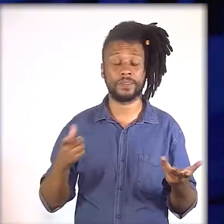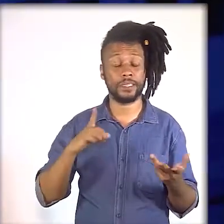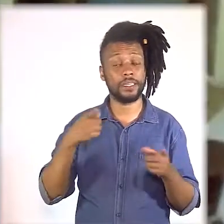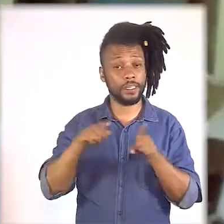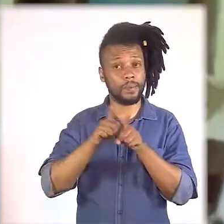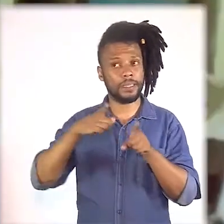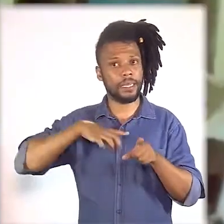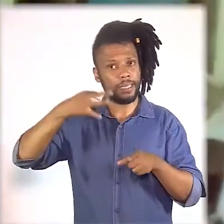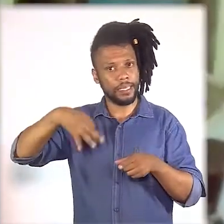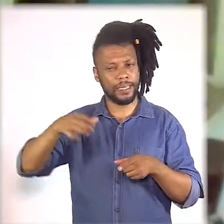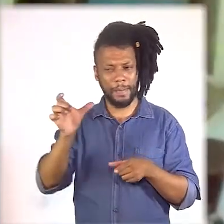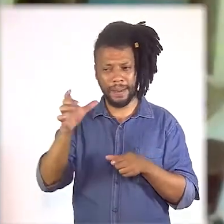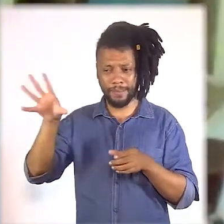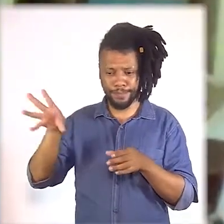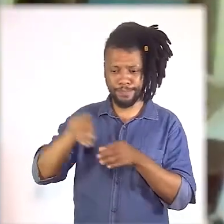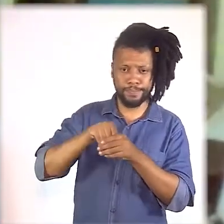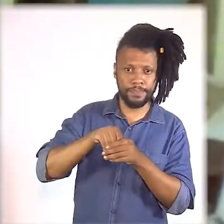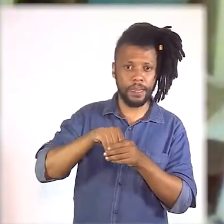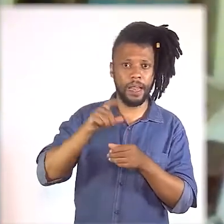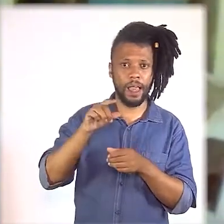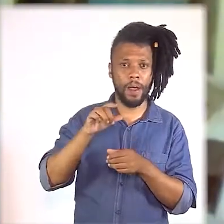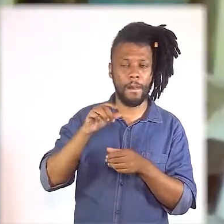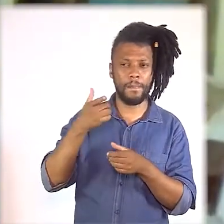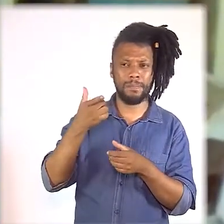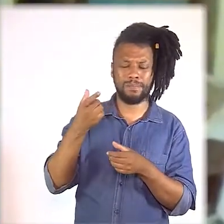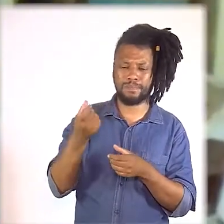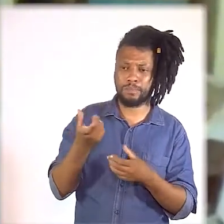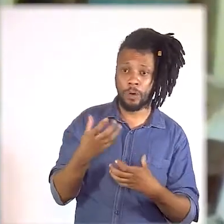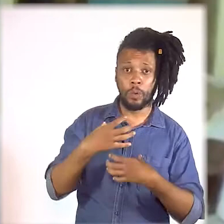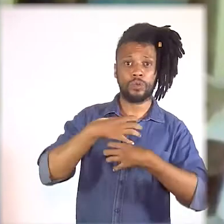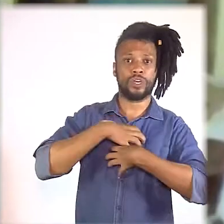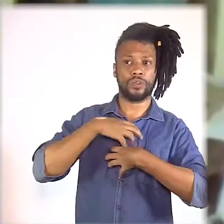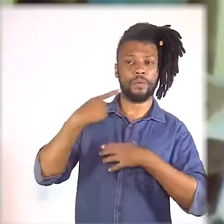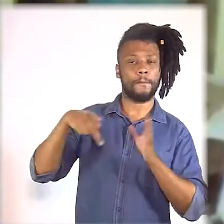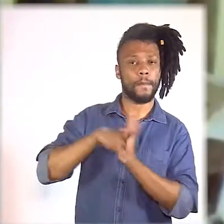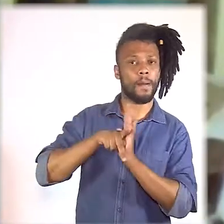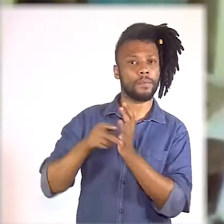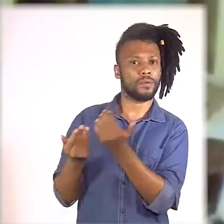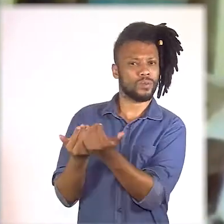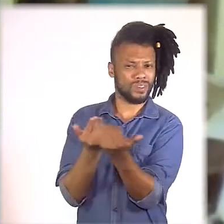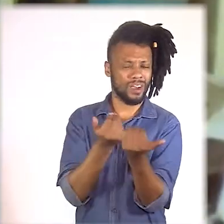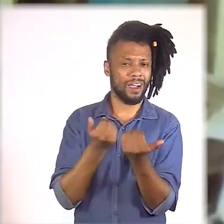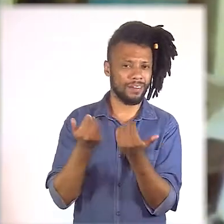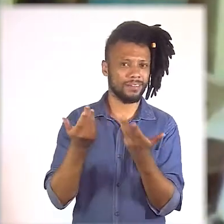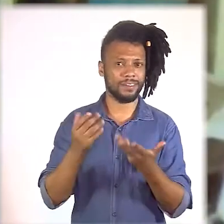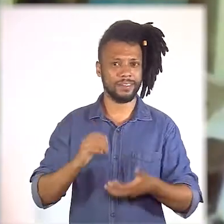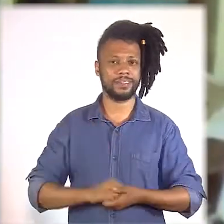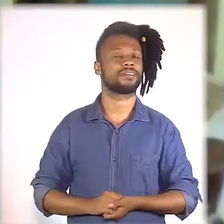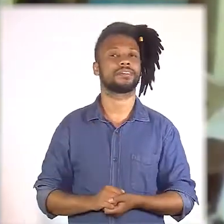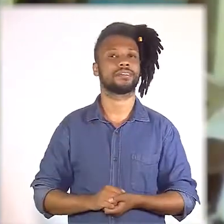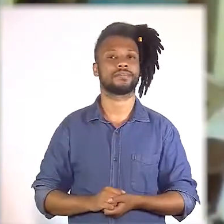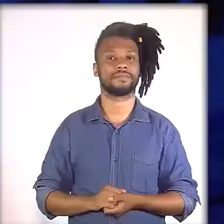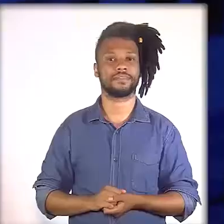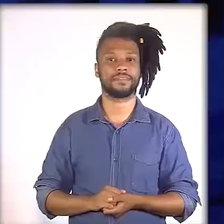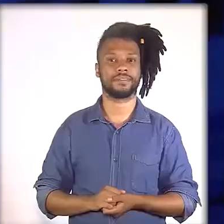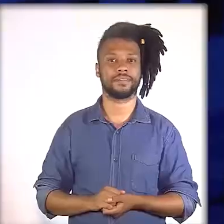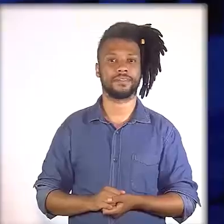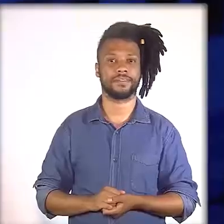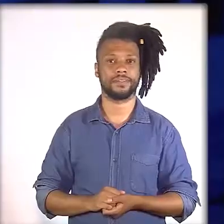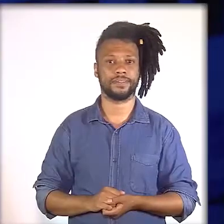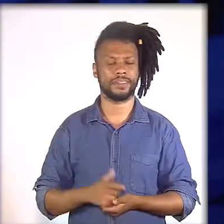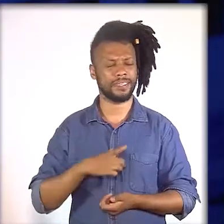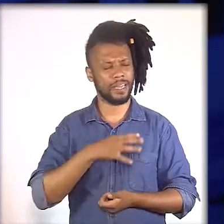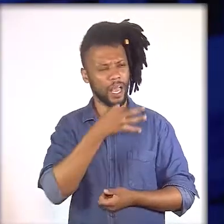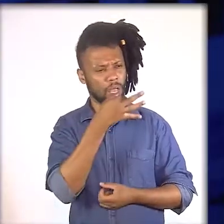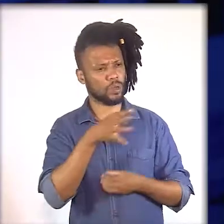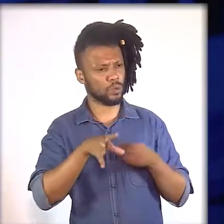Isso aí certamente seria incorporado como uma interjeição de jovens da região do Centro-Oeste. Muito bom.